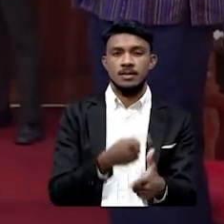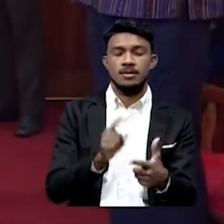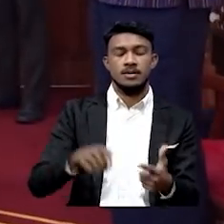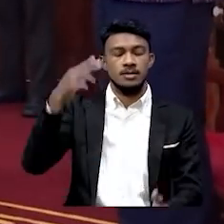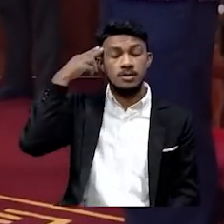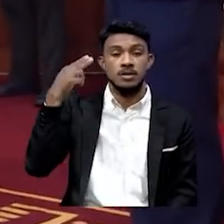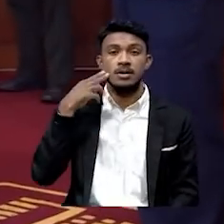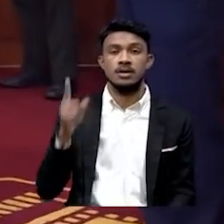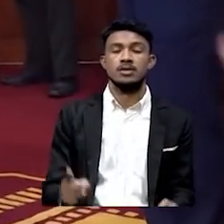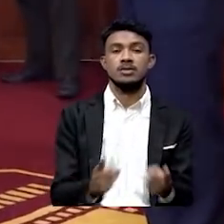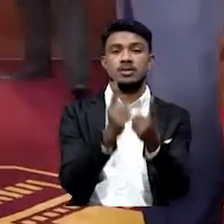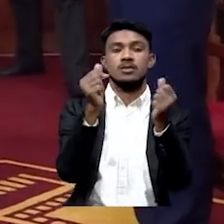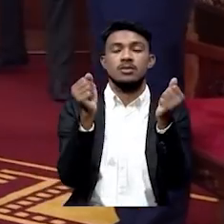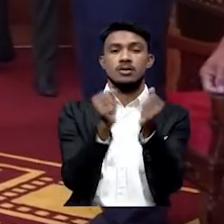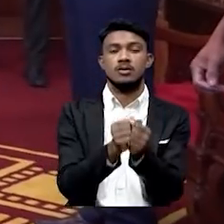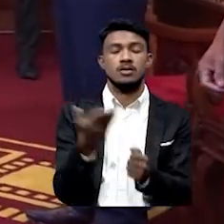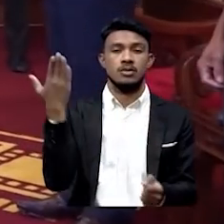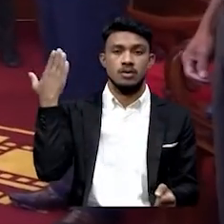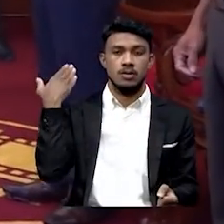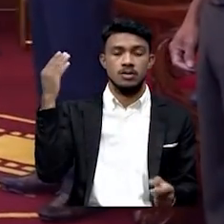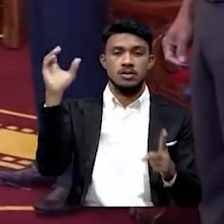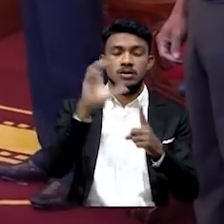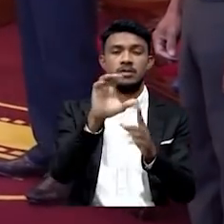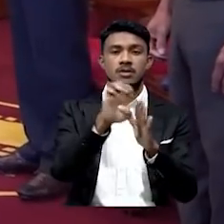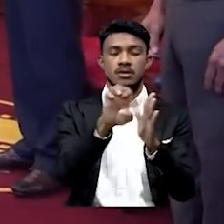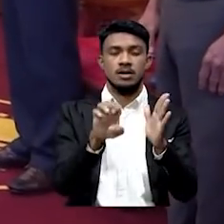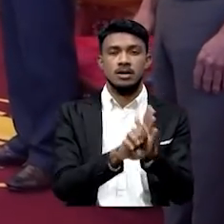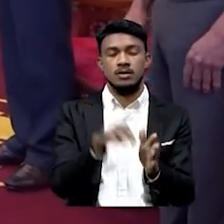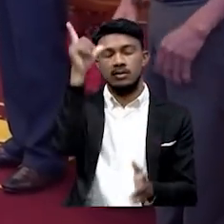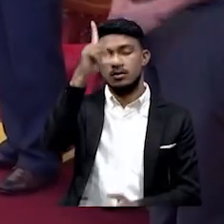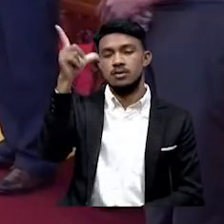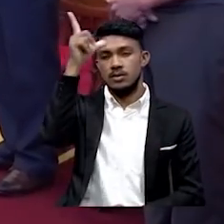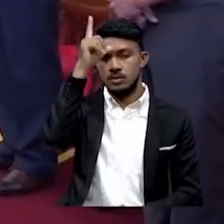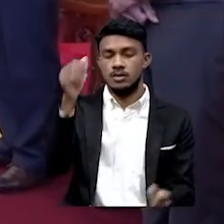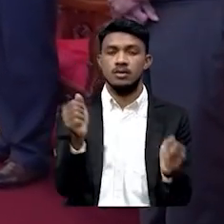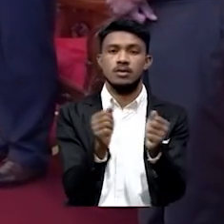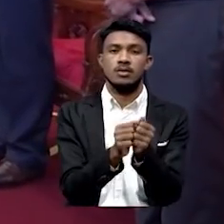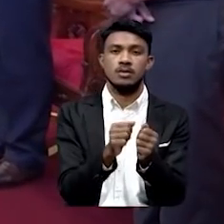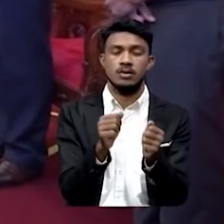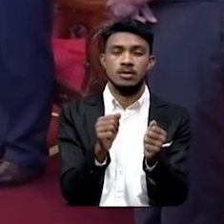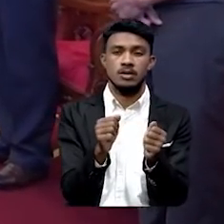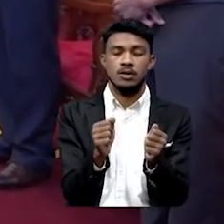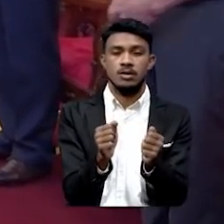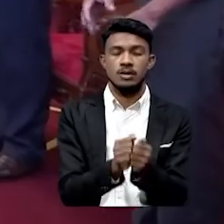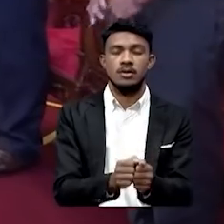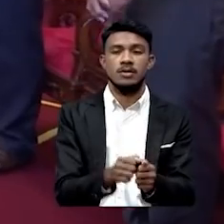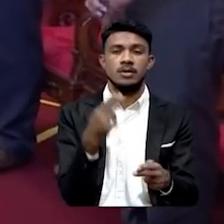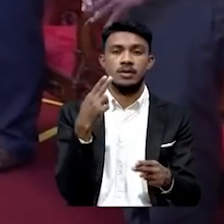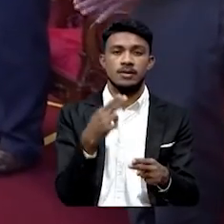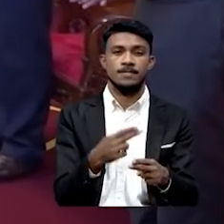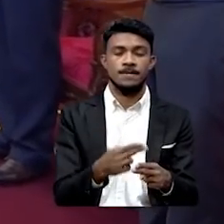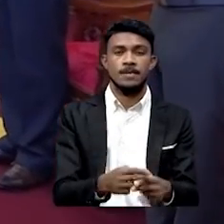Horta, moça surmalo, ona o atual chefe de Estado Francisco Guterres Luolo, o coordenador Plataforma Entendimento,